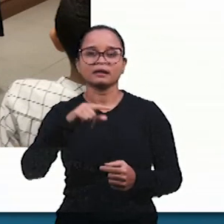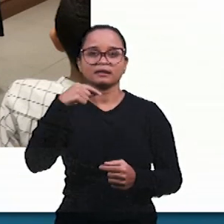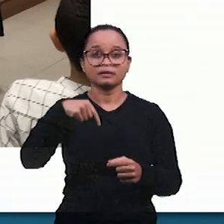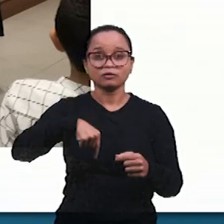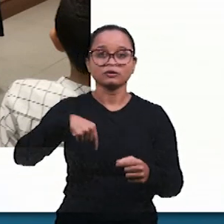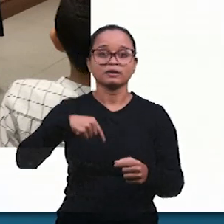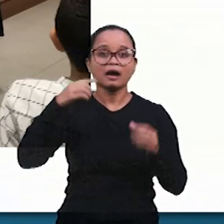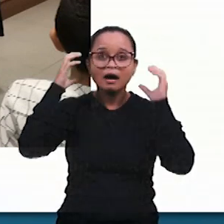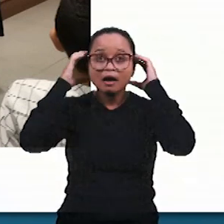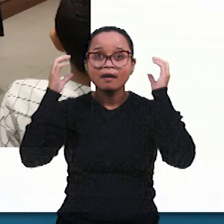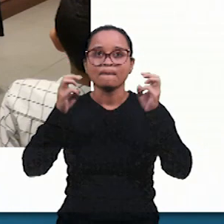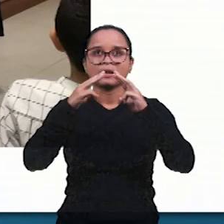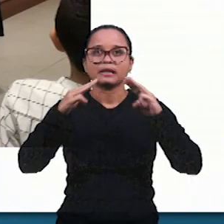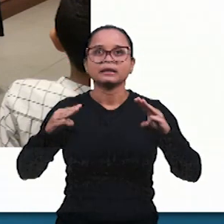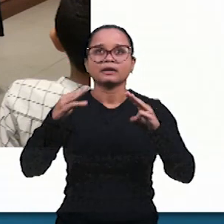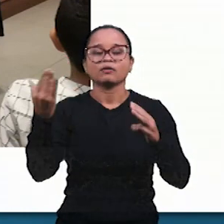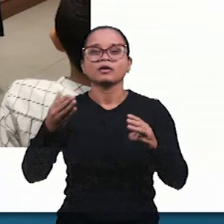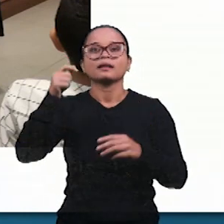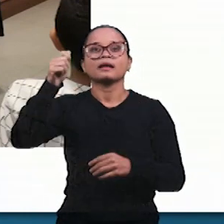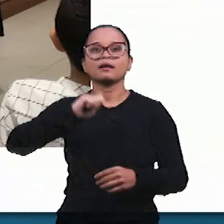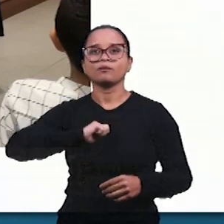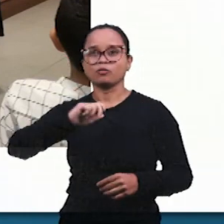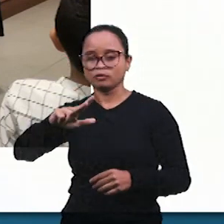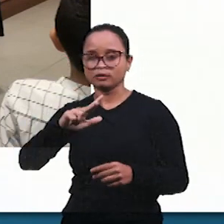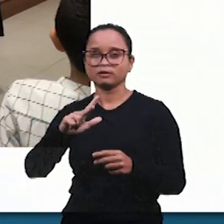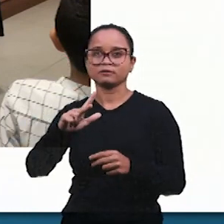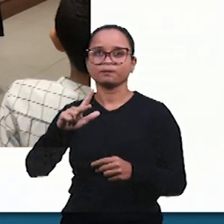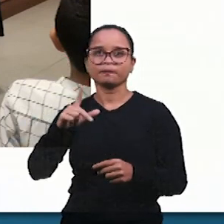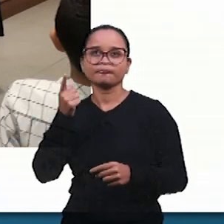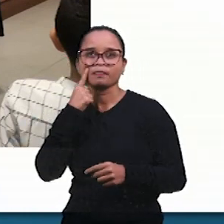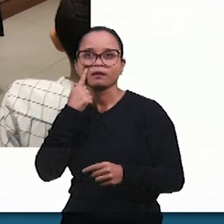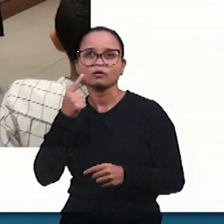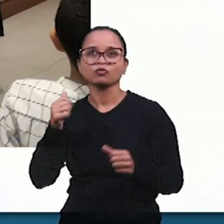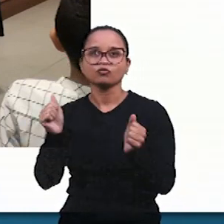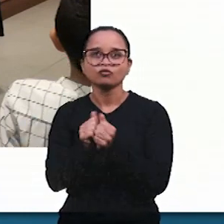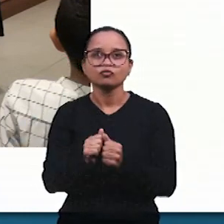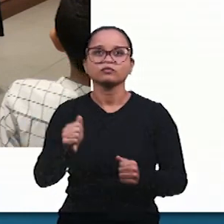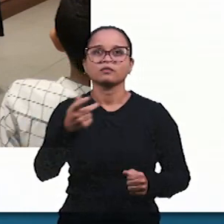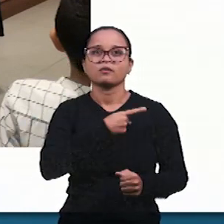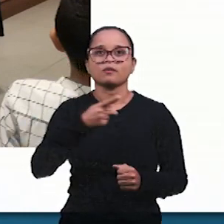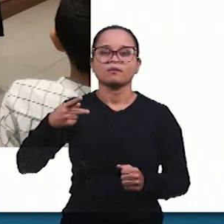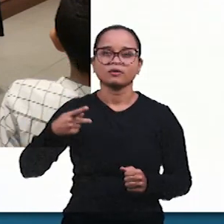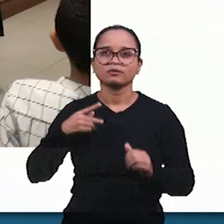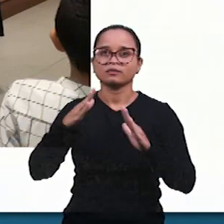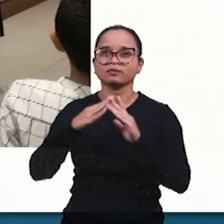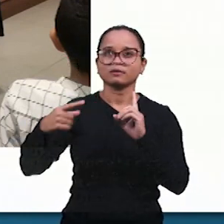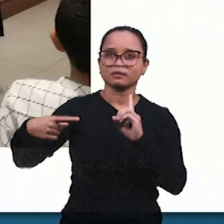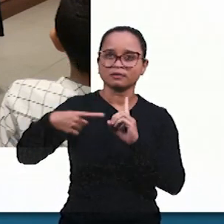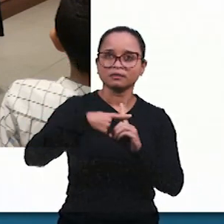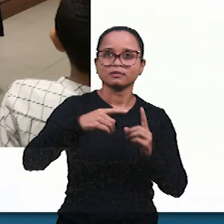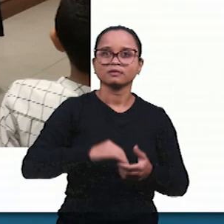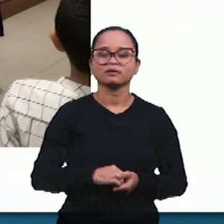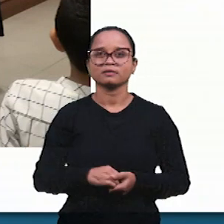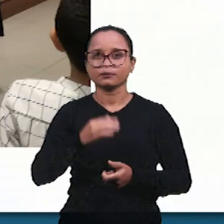ali na condução ali, como pastor da igreja. Nós temos aqui uma outra, a irmã que está fazendo o